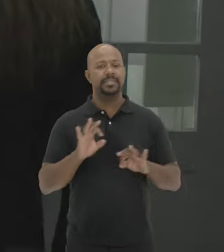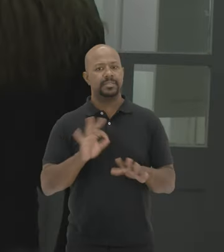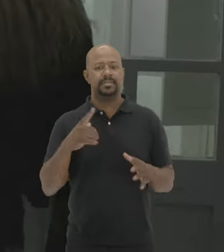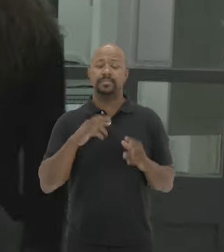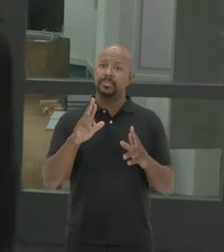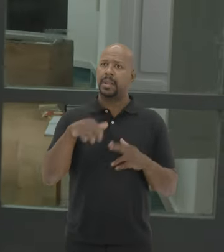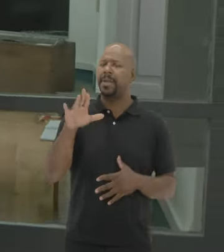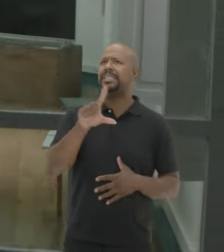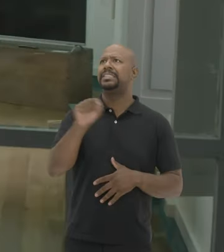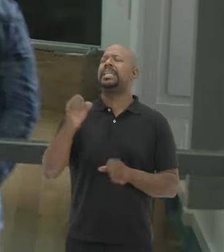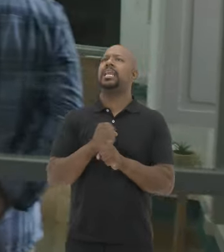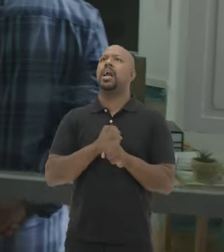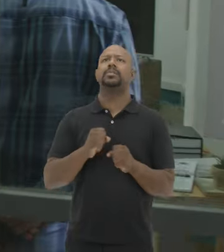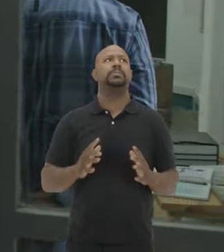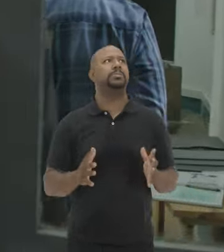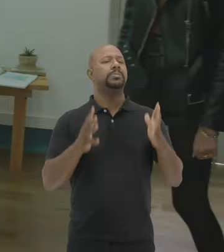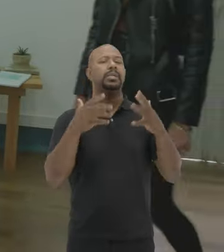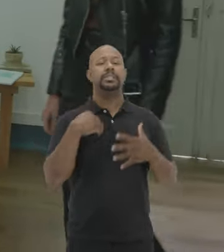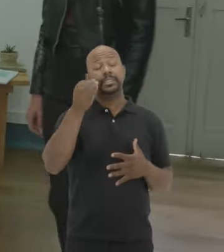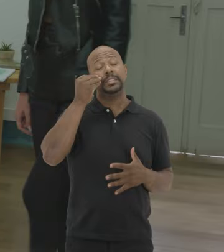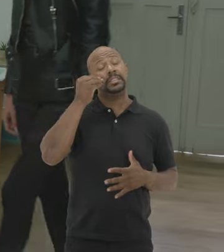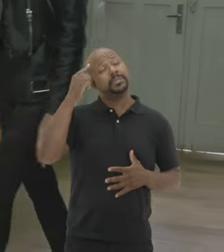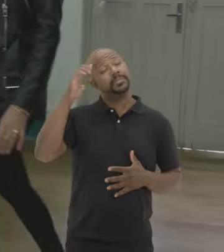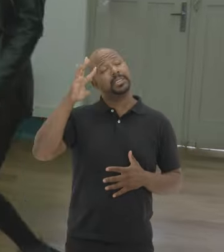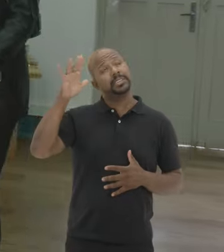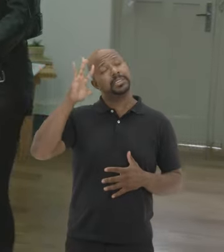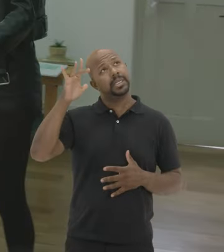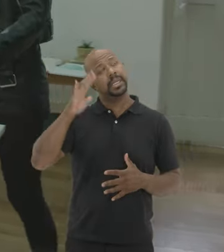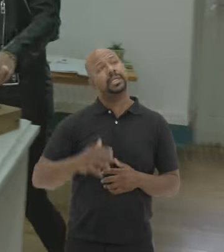prédio tem mais de 100 anos. Tentamos imaginar